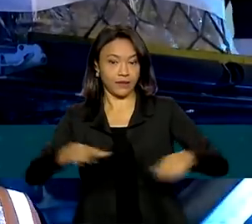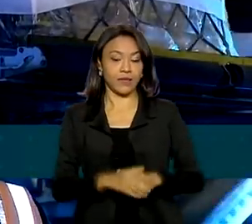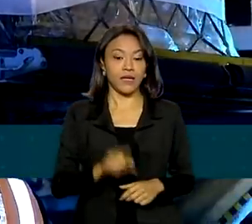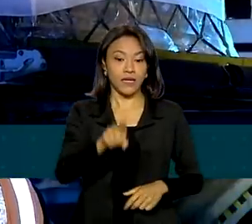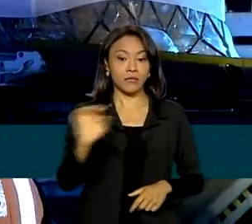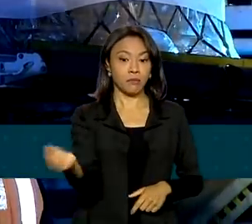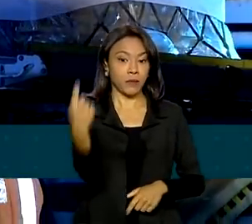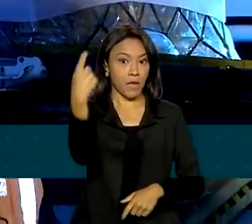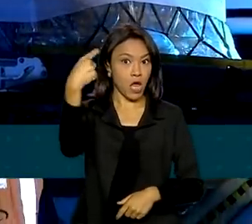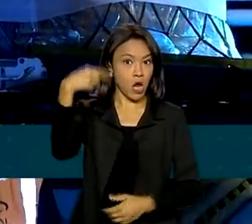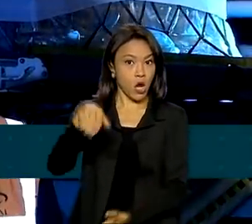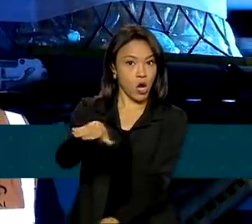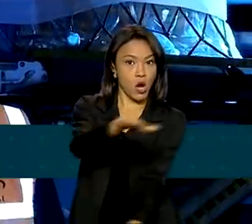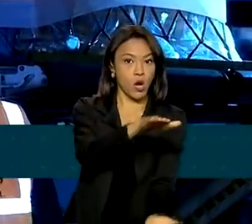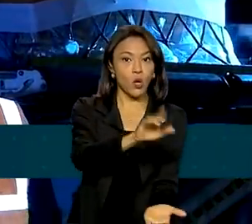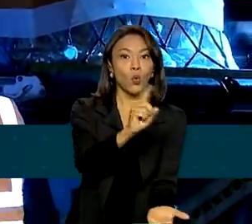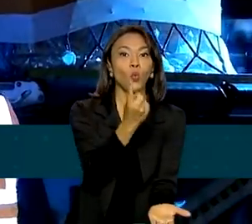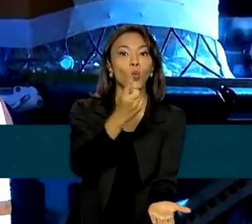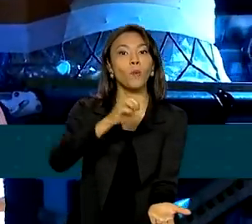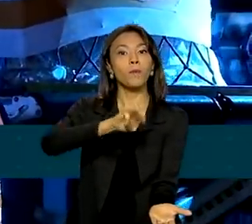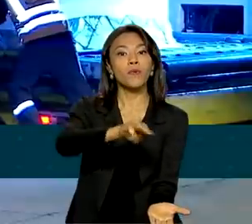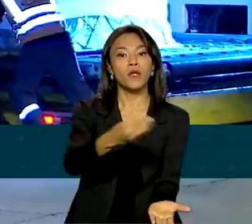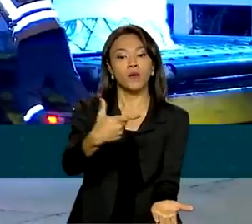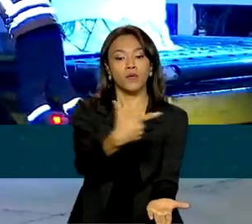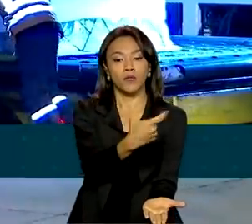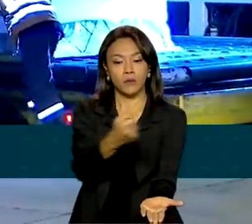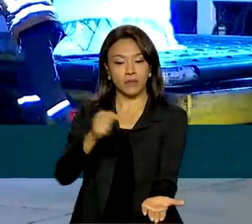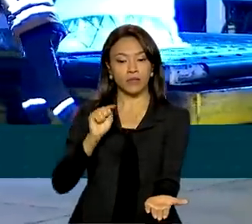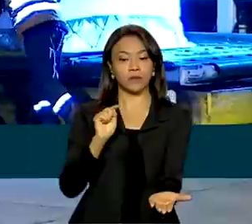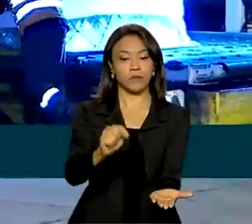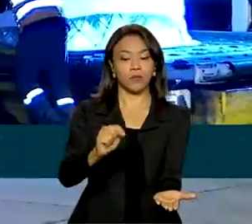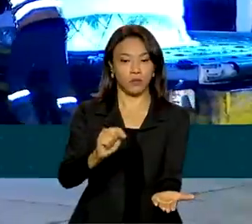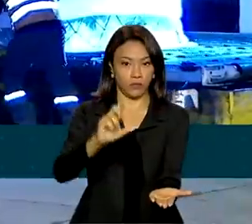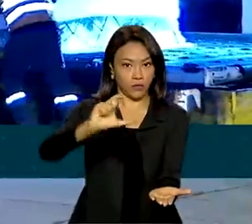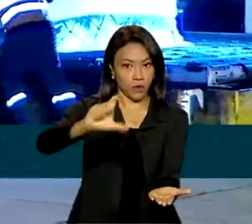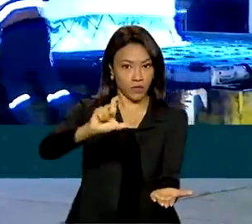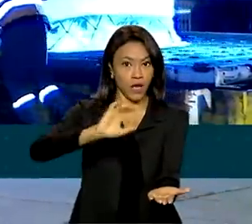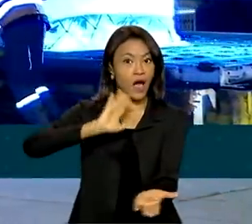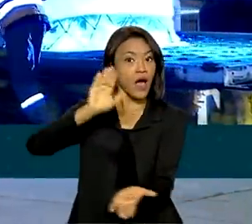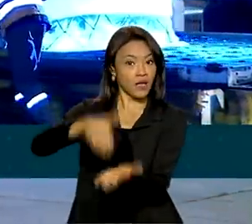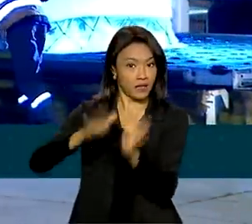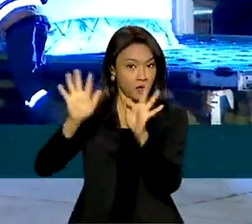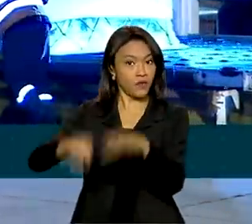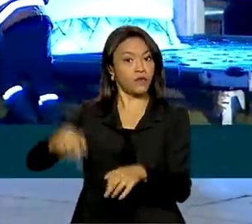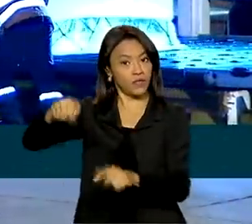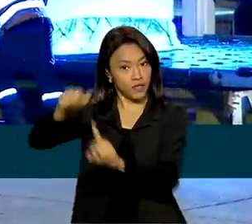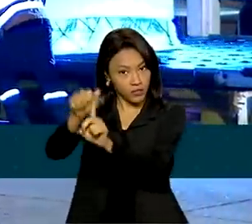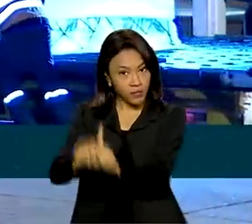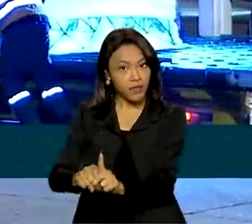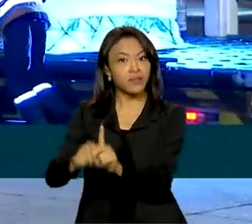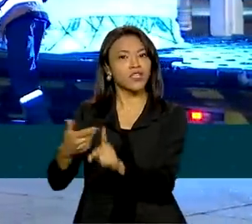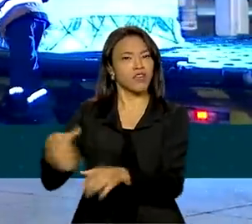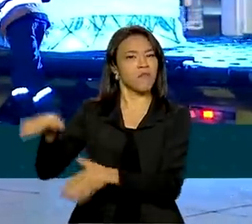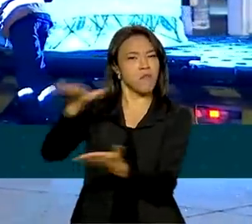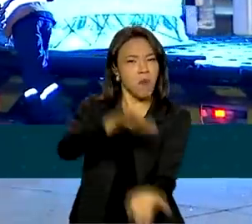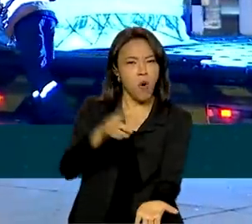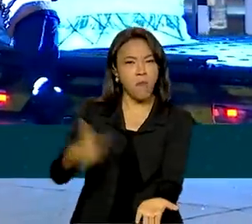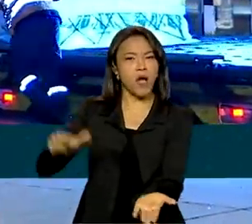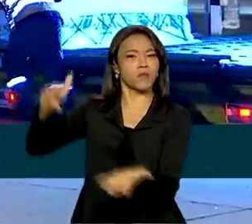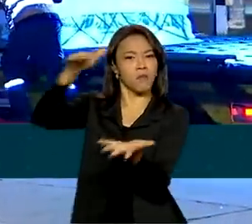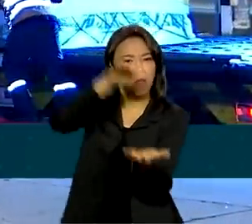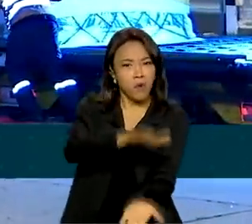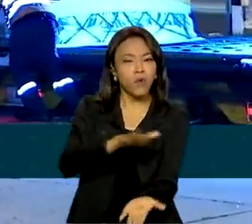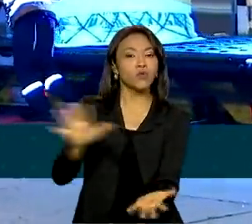lote é de 1 milhão e 200 mil doses. Até o final deste mês, a previsão é que cheguem mais lotes, totalizando